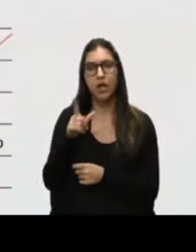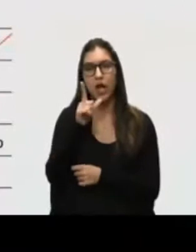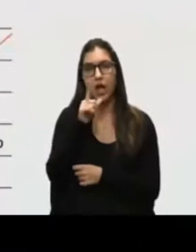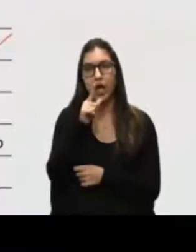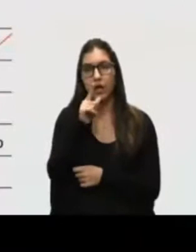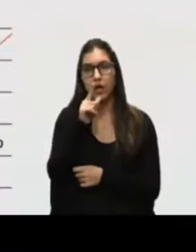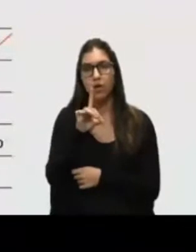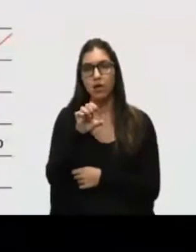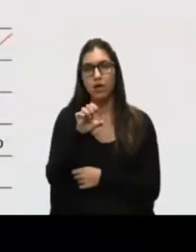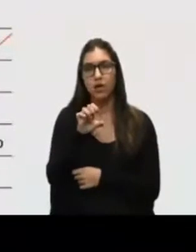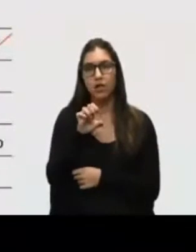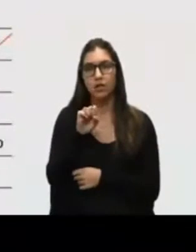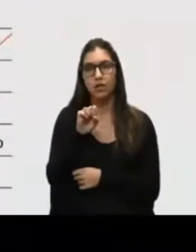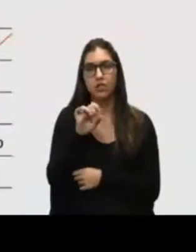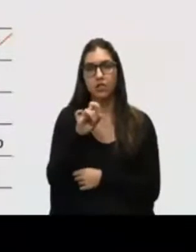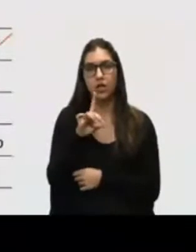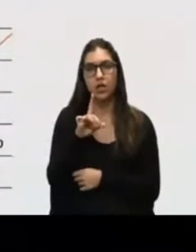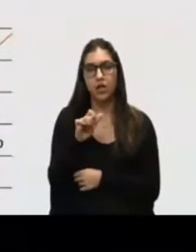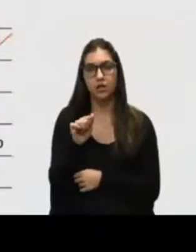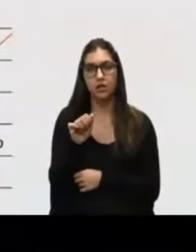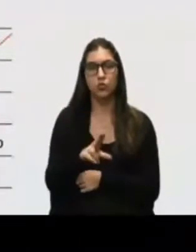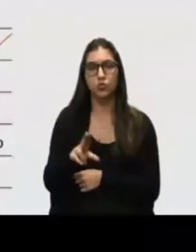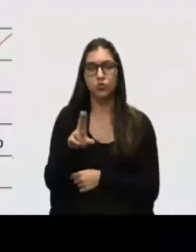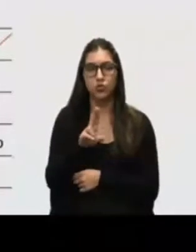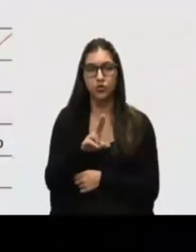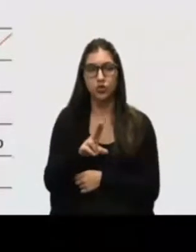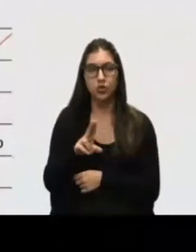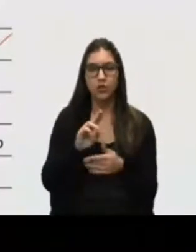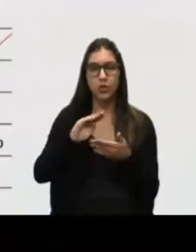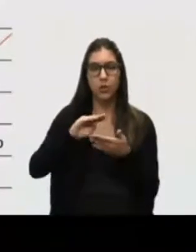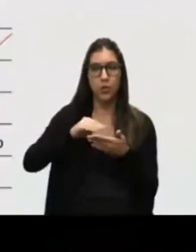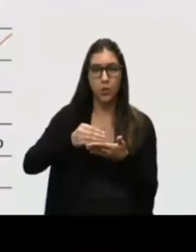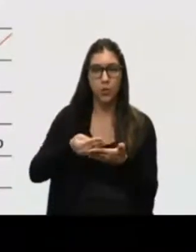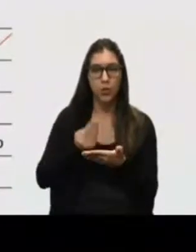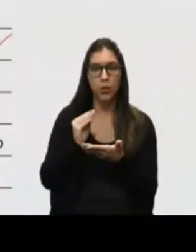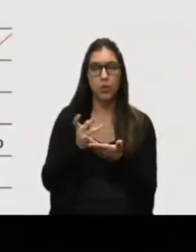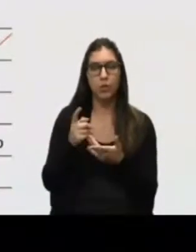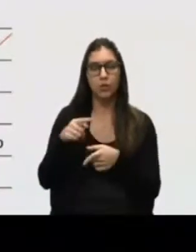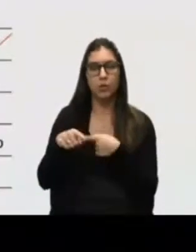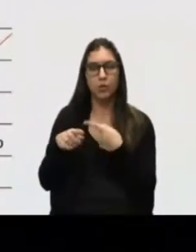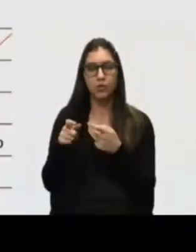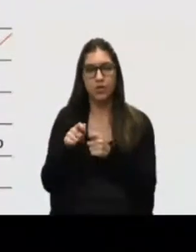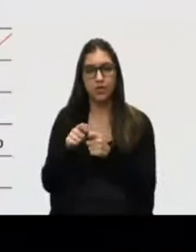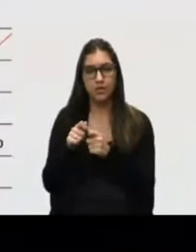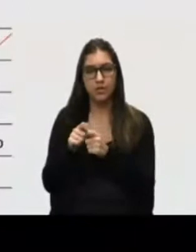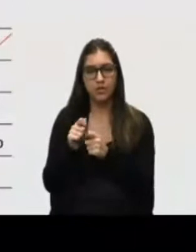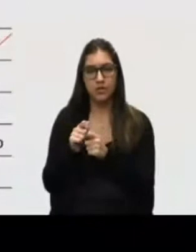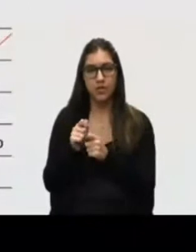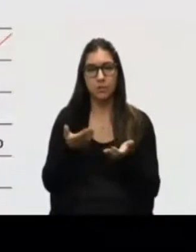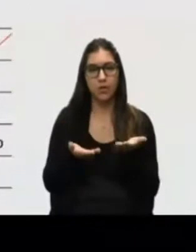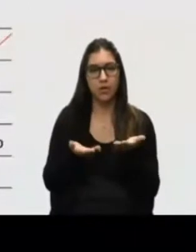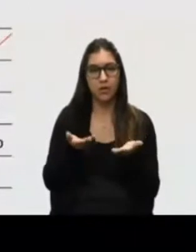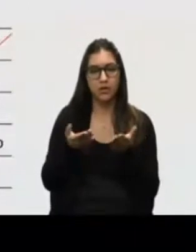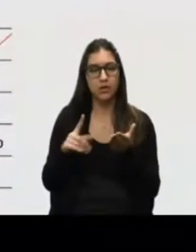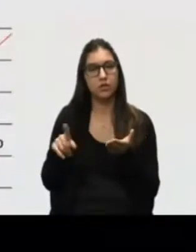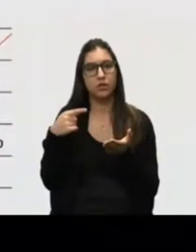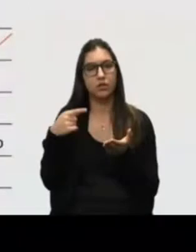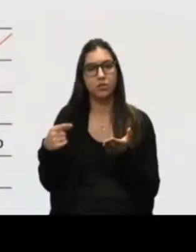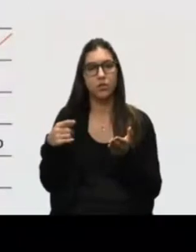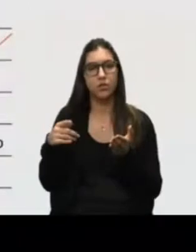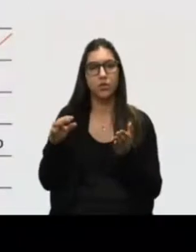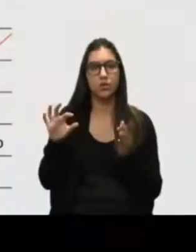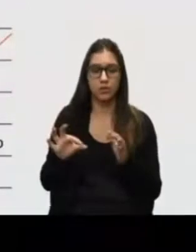por bancada, a utilização de espátula para a realização da pesagem dos compostos, e uma espátula ou bastão